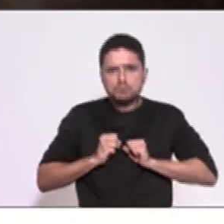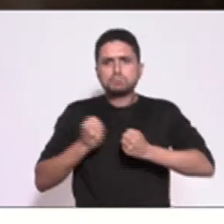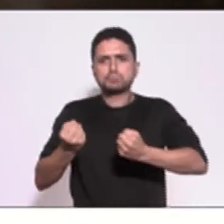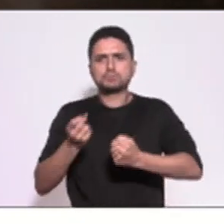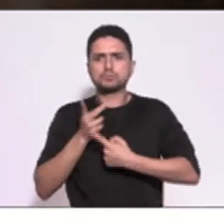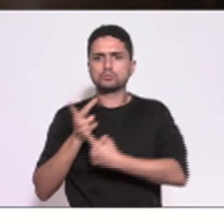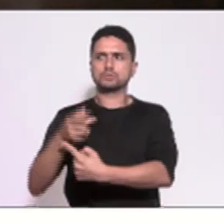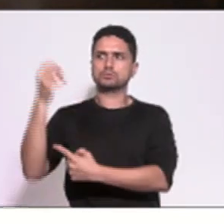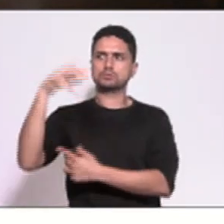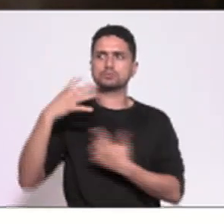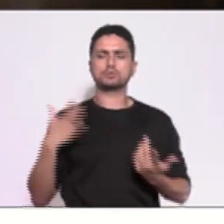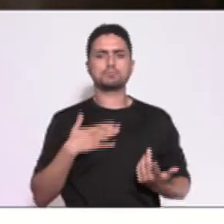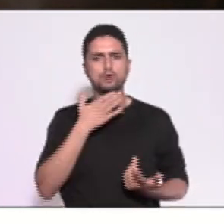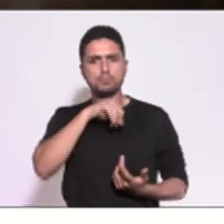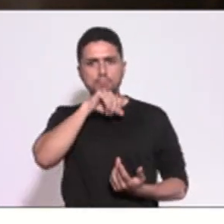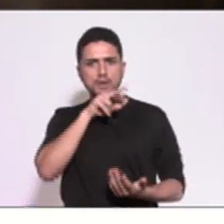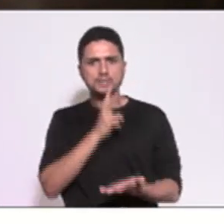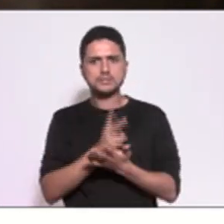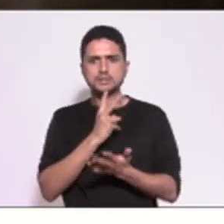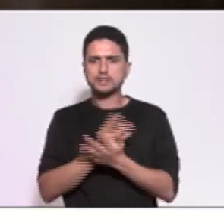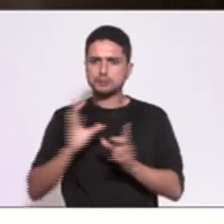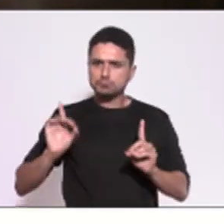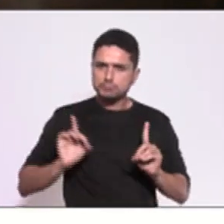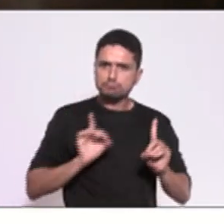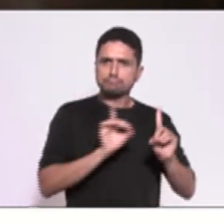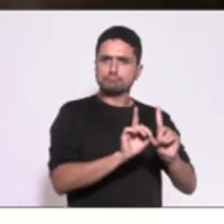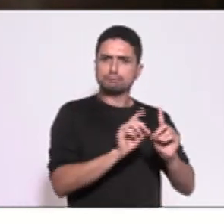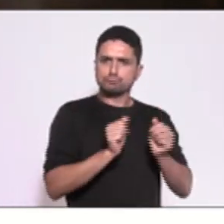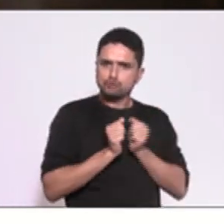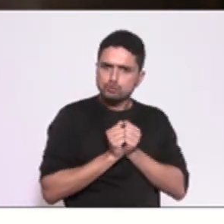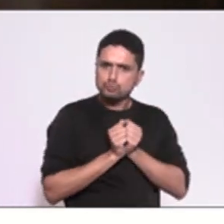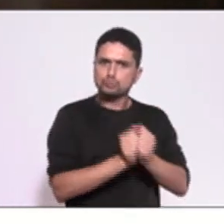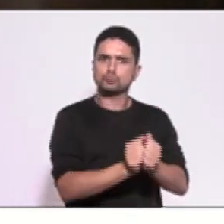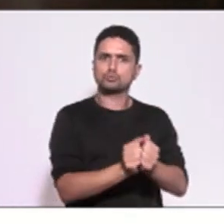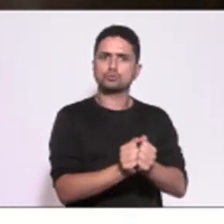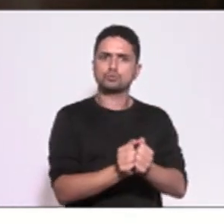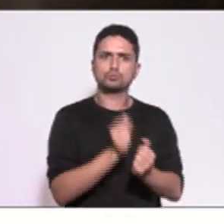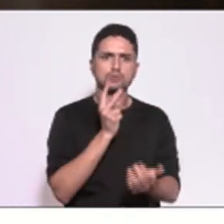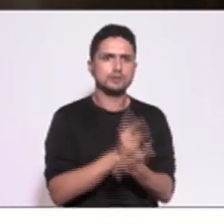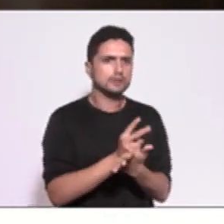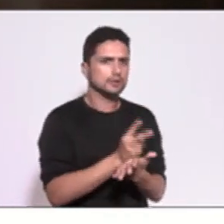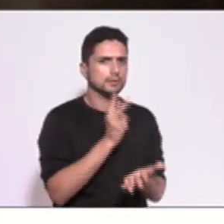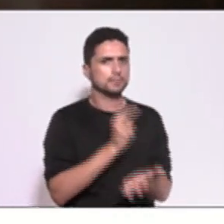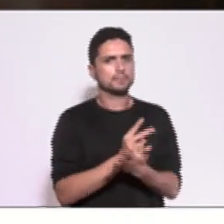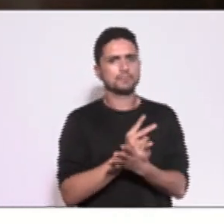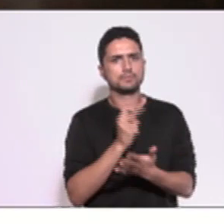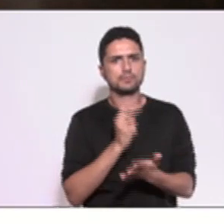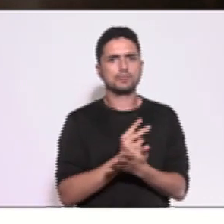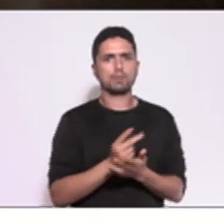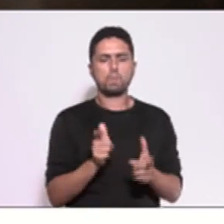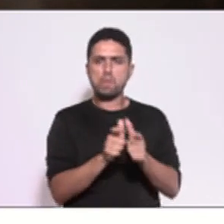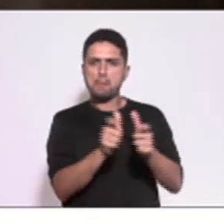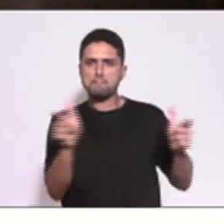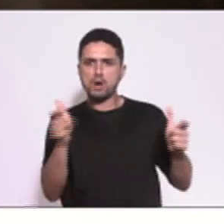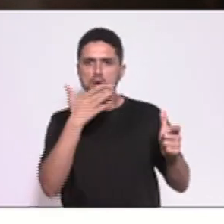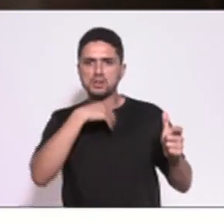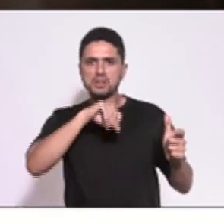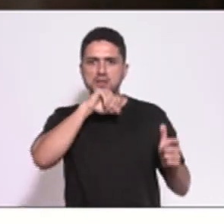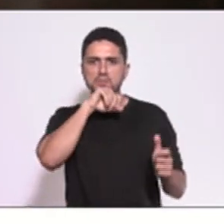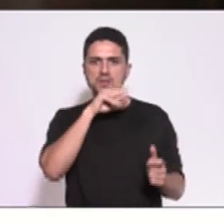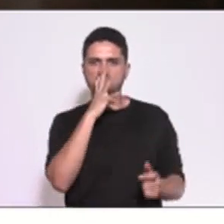O meu pai esteve ao meu lado sem pestanejar, em situações onde muitos pais condenariam os